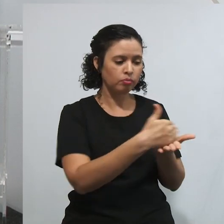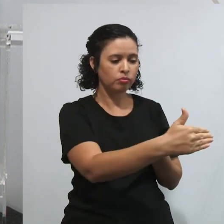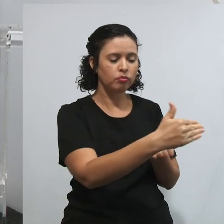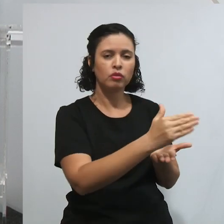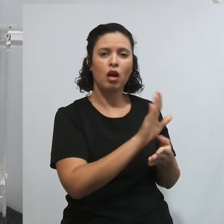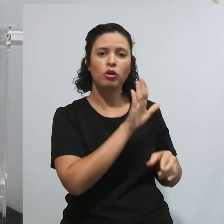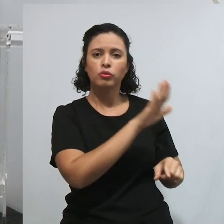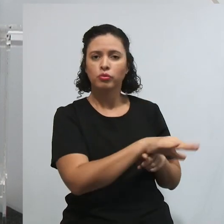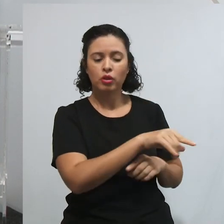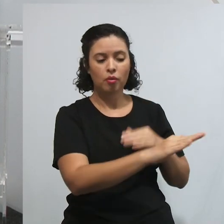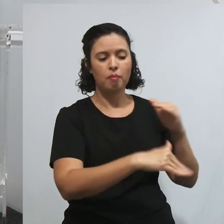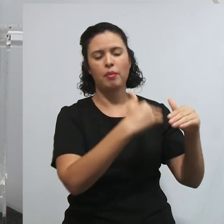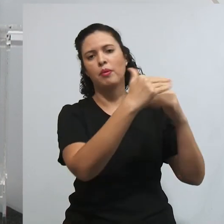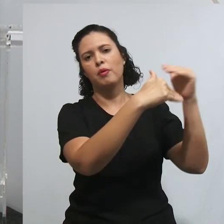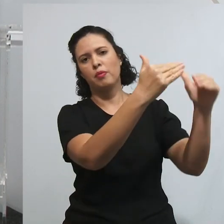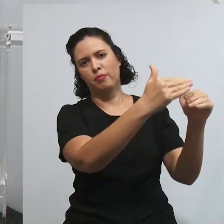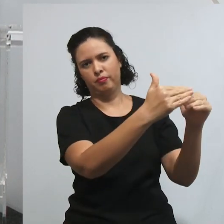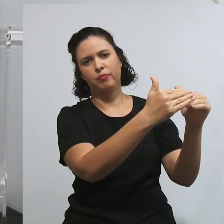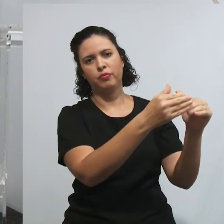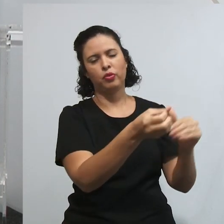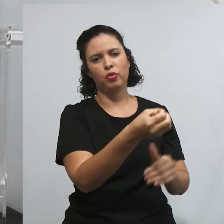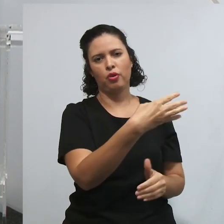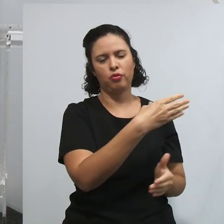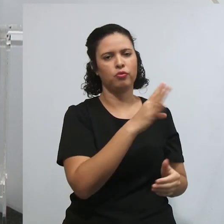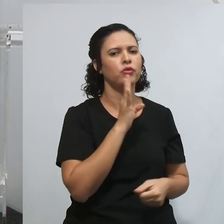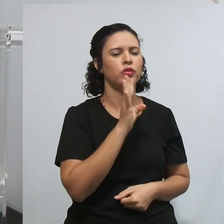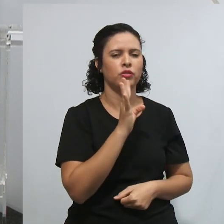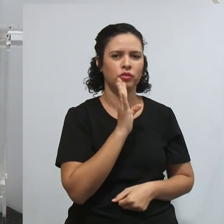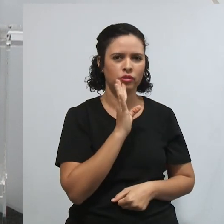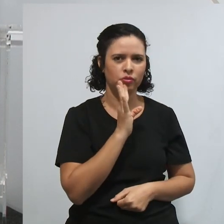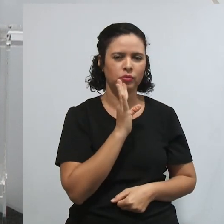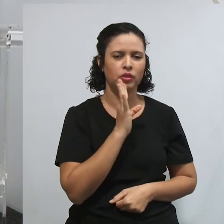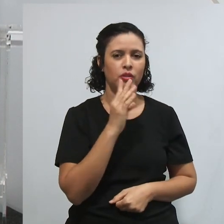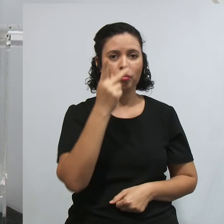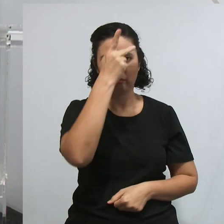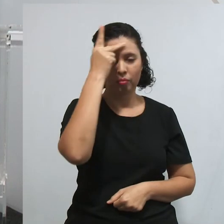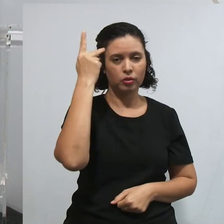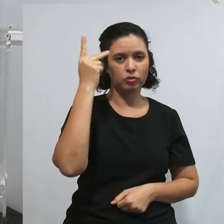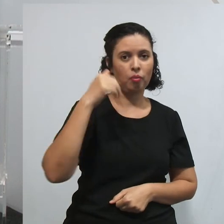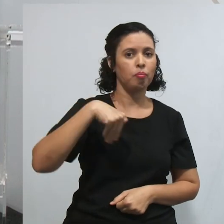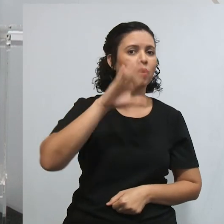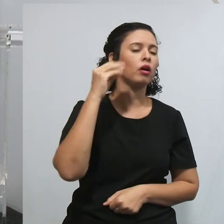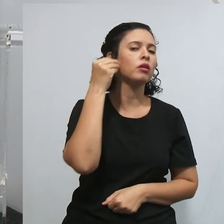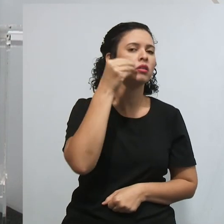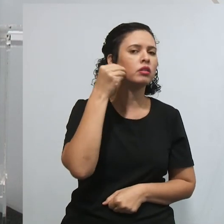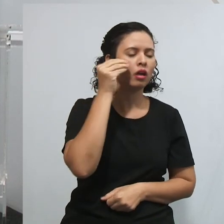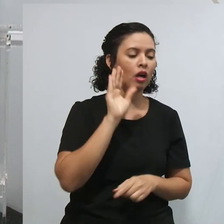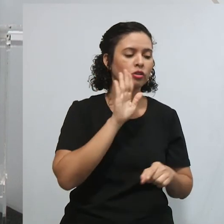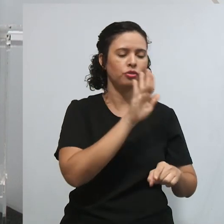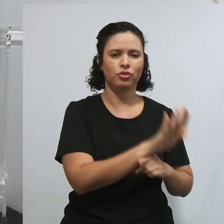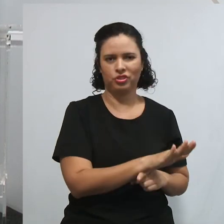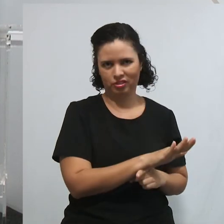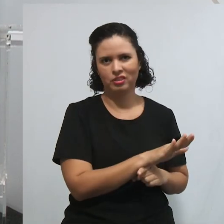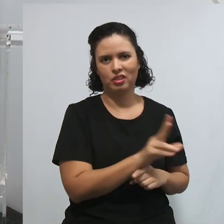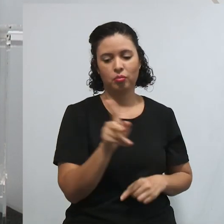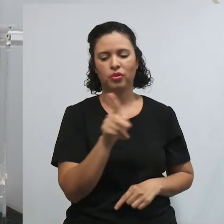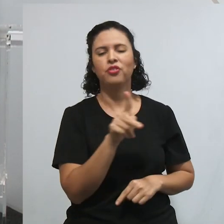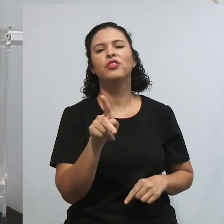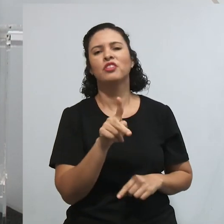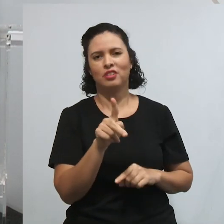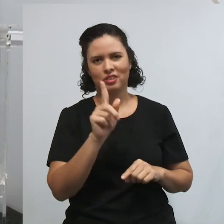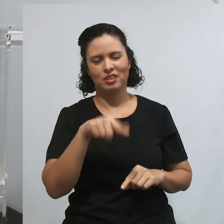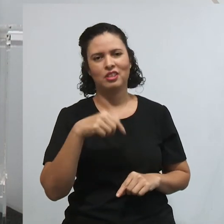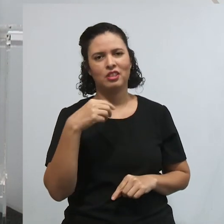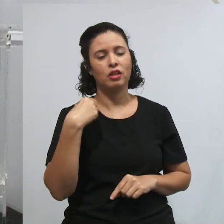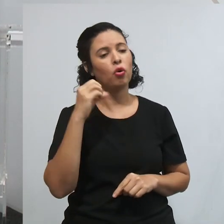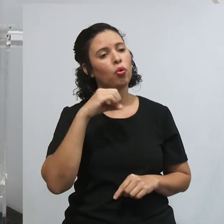não consegue fazer sem a ajuda de um sujeito mais experiente. Por quê? Aí o professor, neste caso, é o sujeito mais